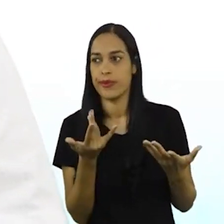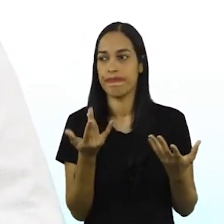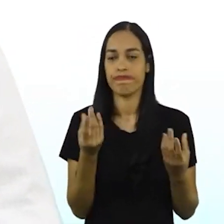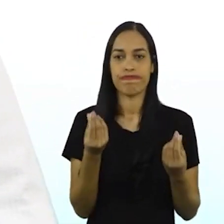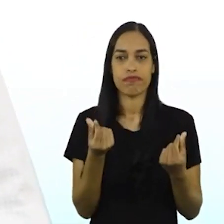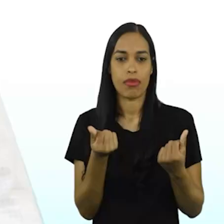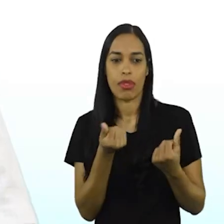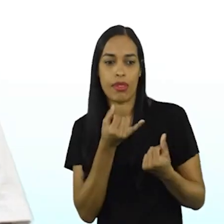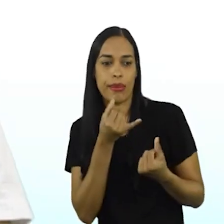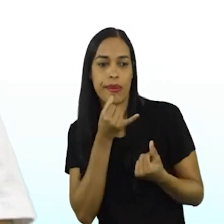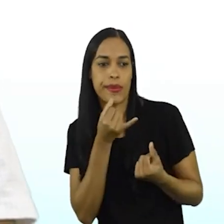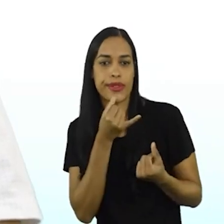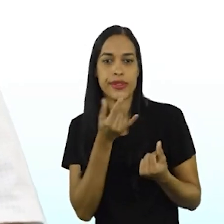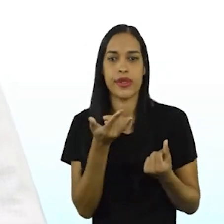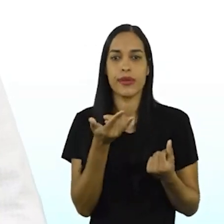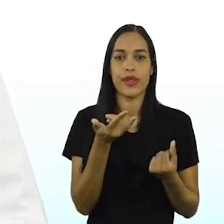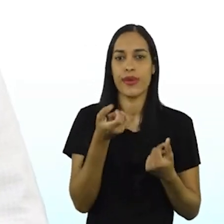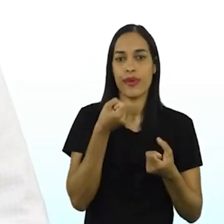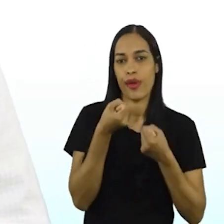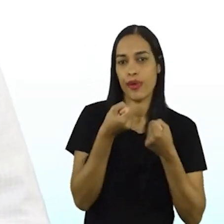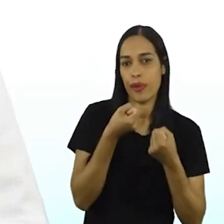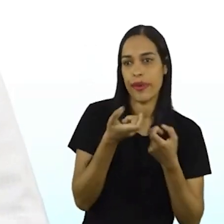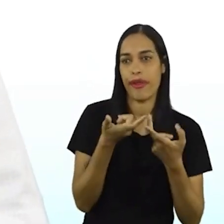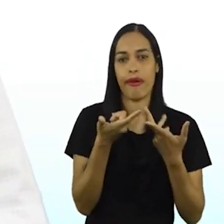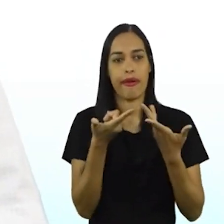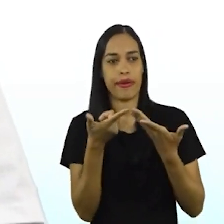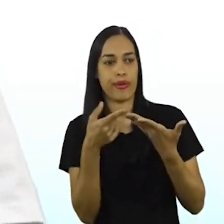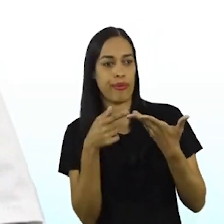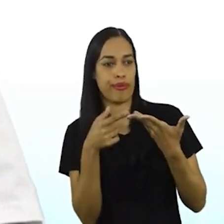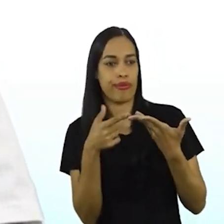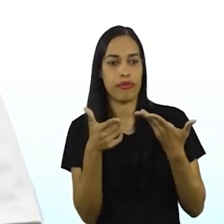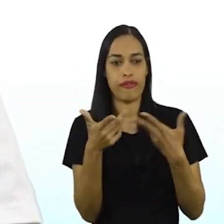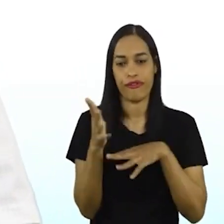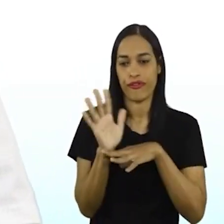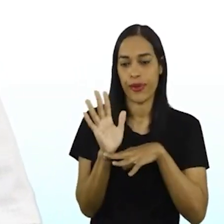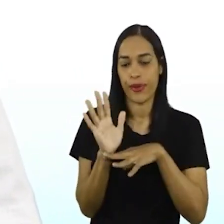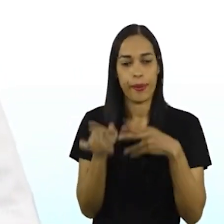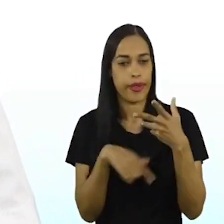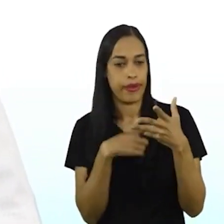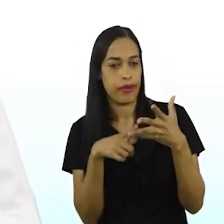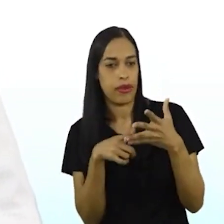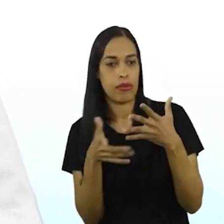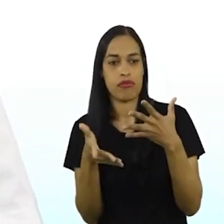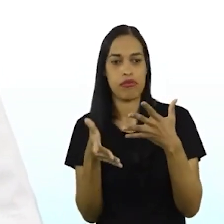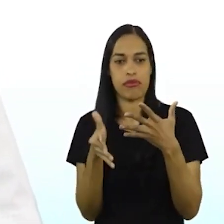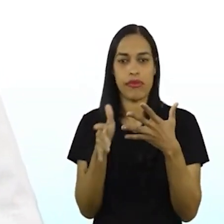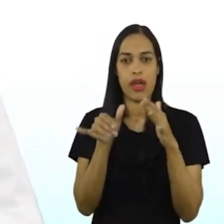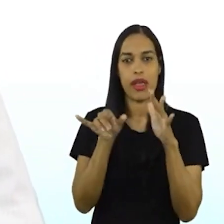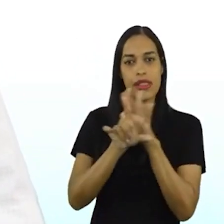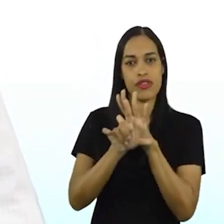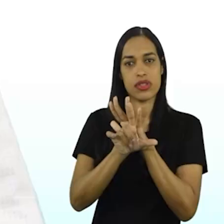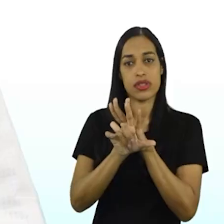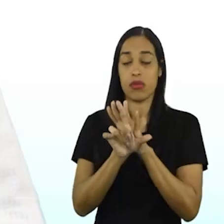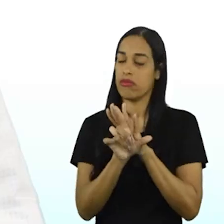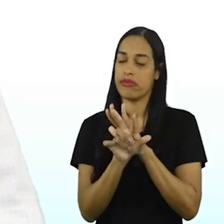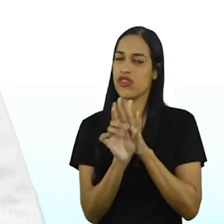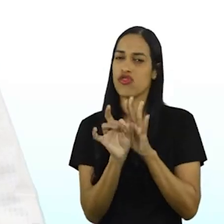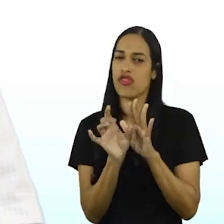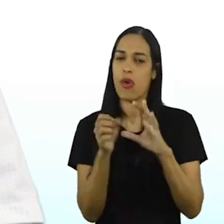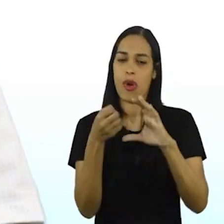um documentário, não usa uma legislação, mas às vezes usa uma definição. Ele chega dizendo o que é.